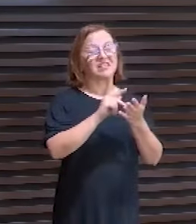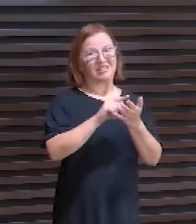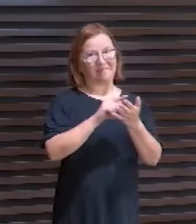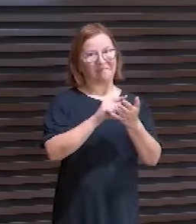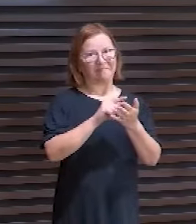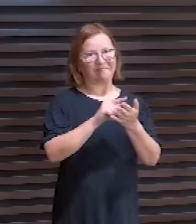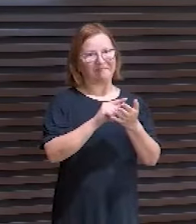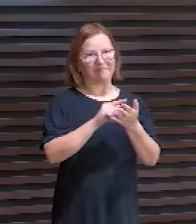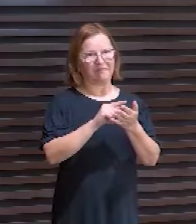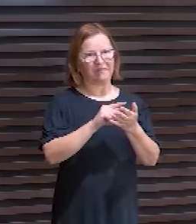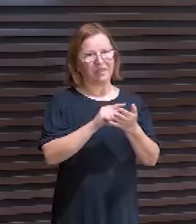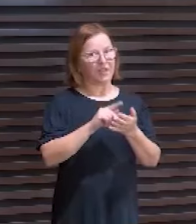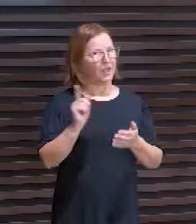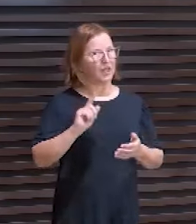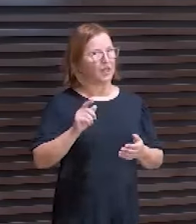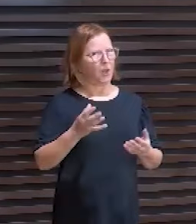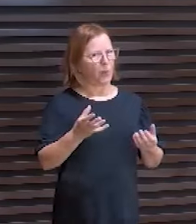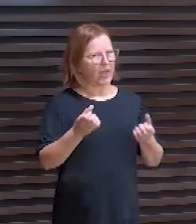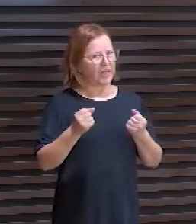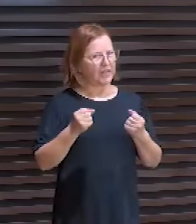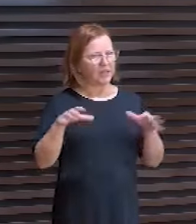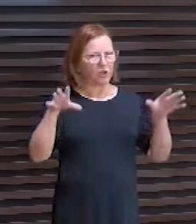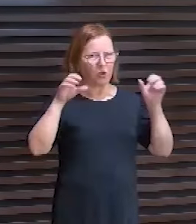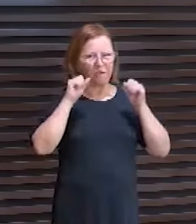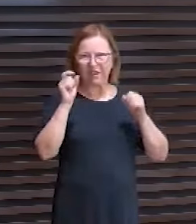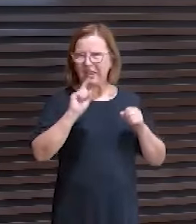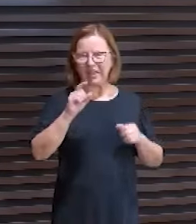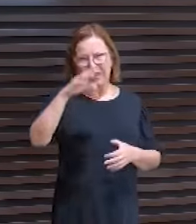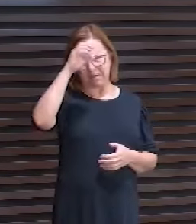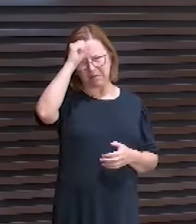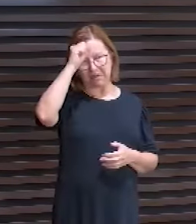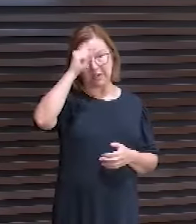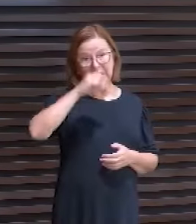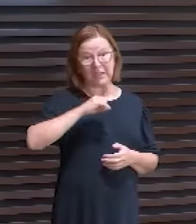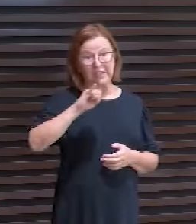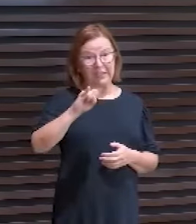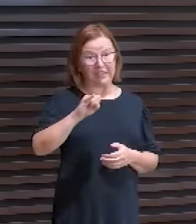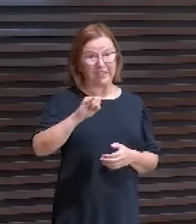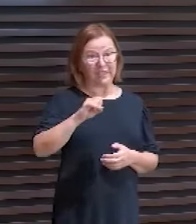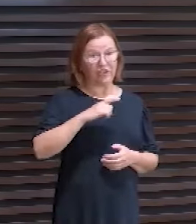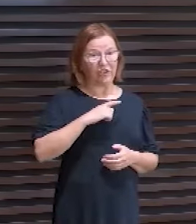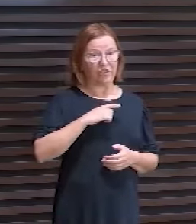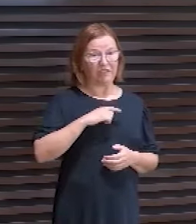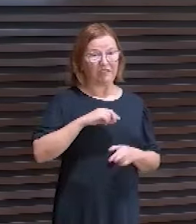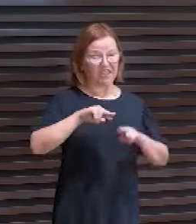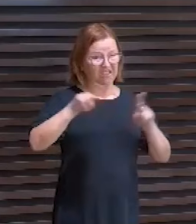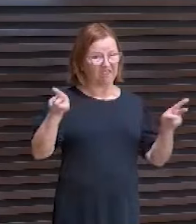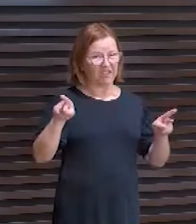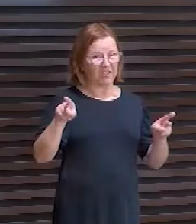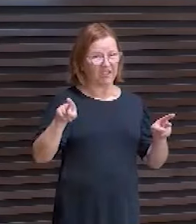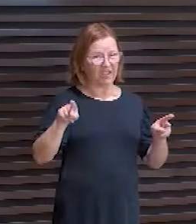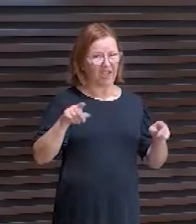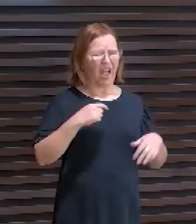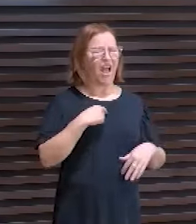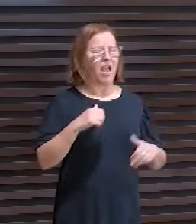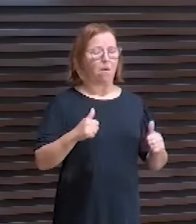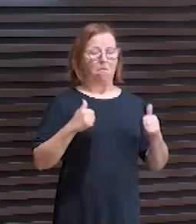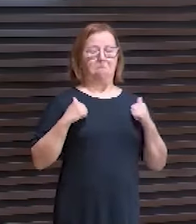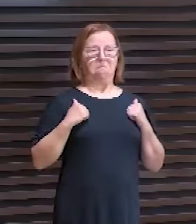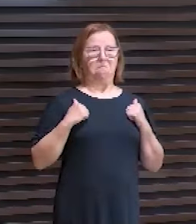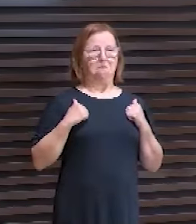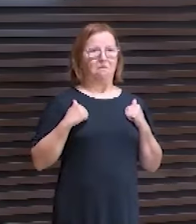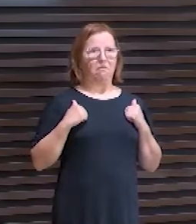isso então não aceita nem ouvir nem aprender e se tiver diferença eu tô fora e quando faz